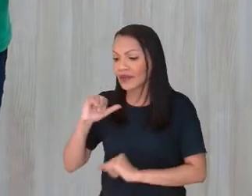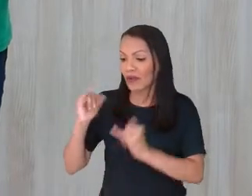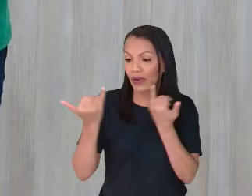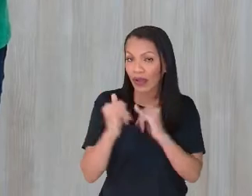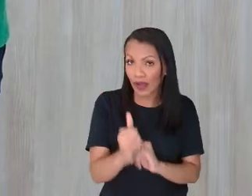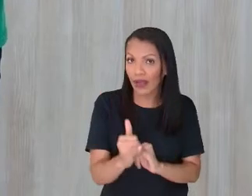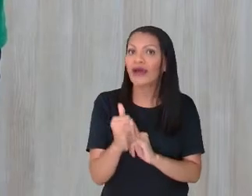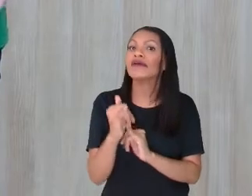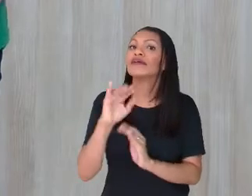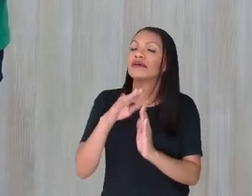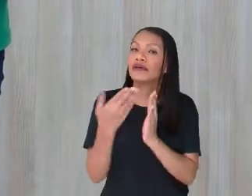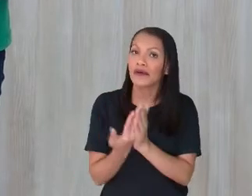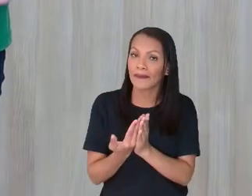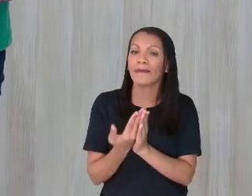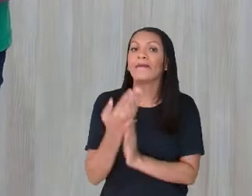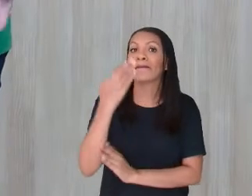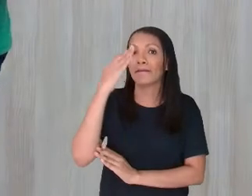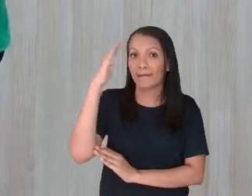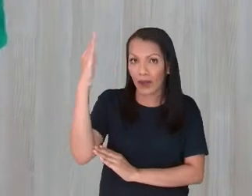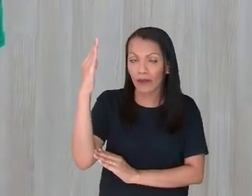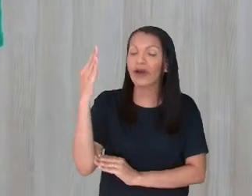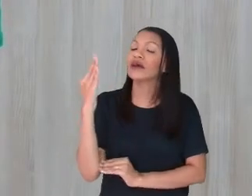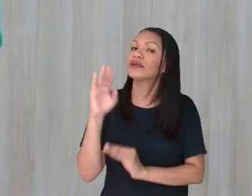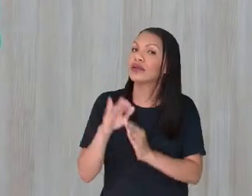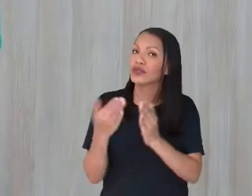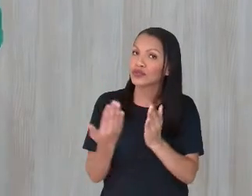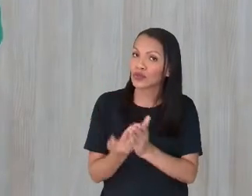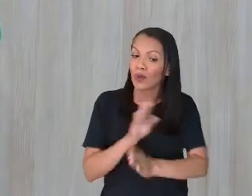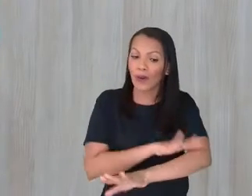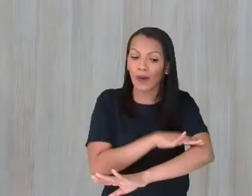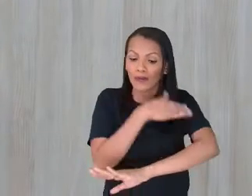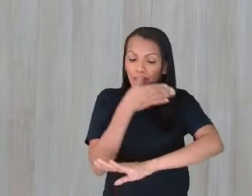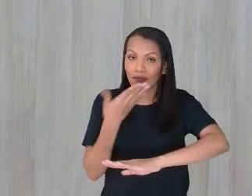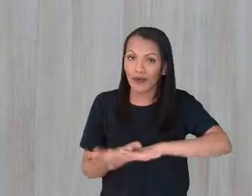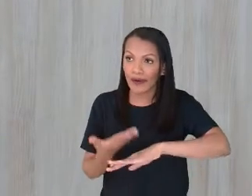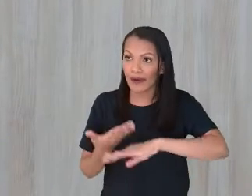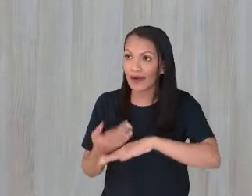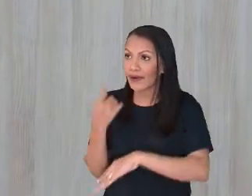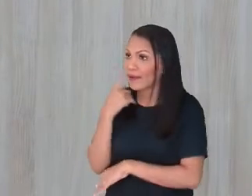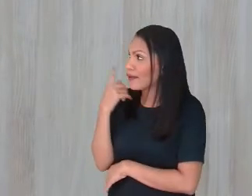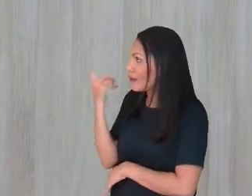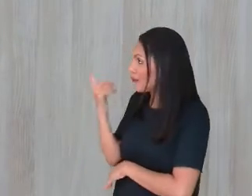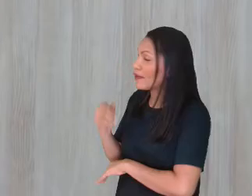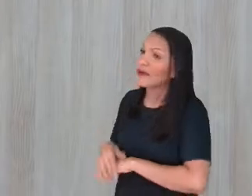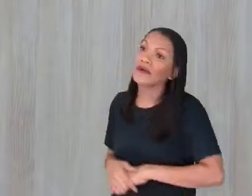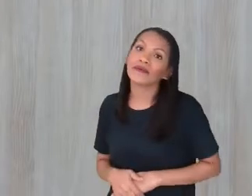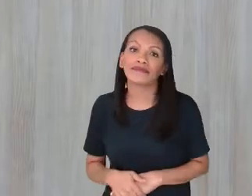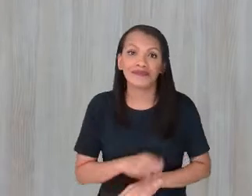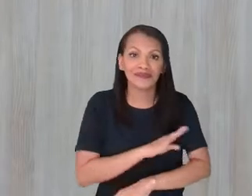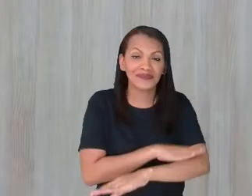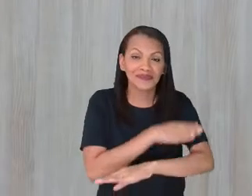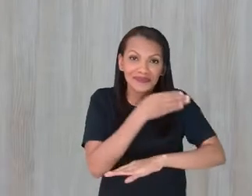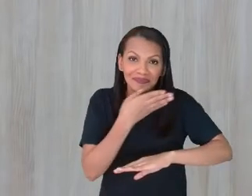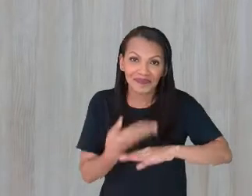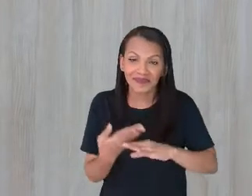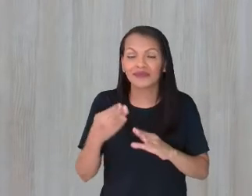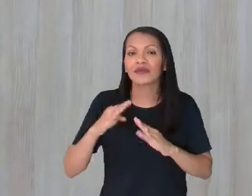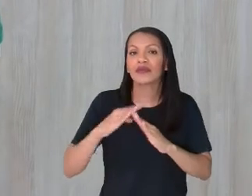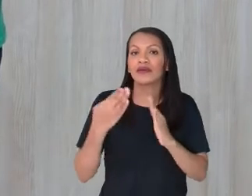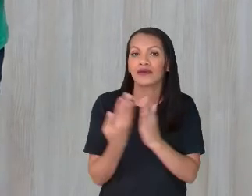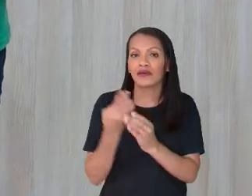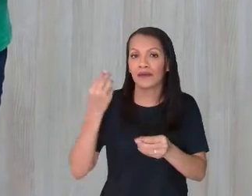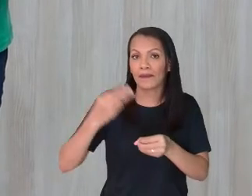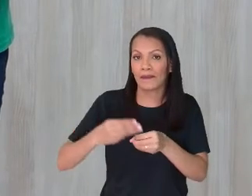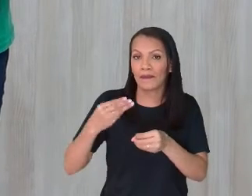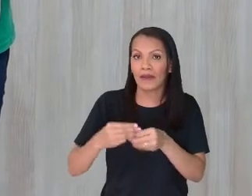escolas, principalmente as escolas integrais, mas essa é da Escola Municipal em Tempo Integral aí, olha, do